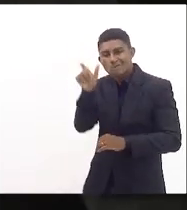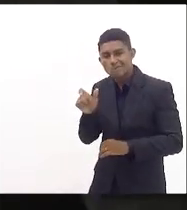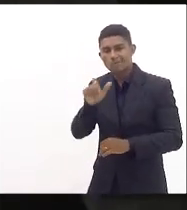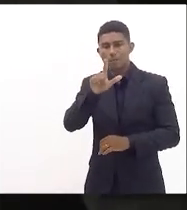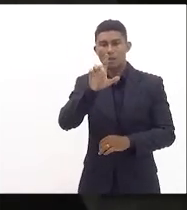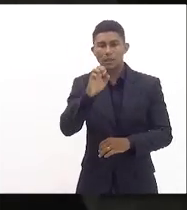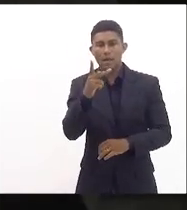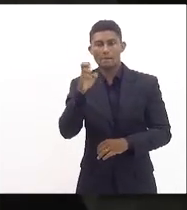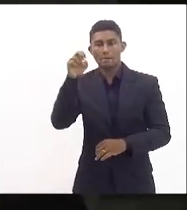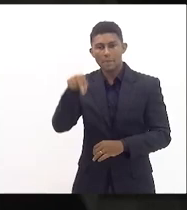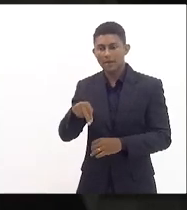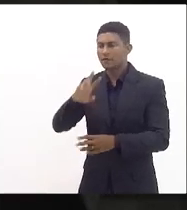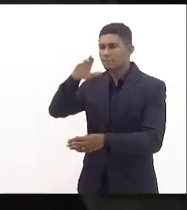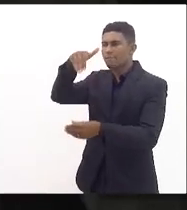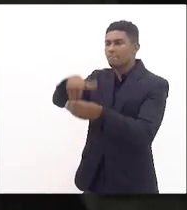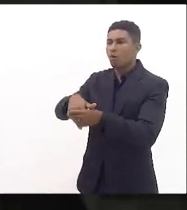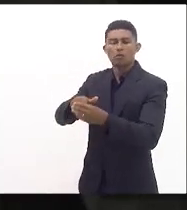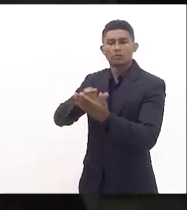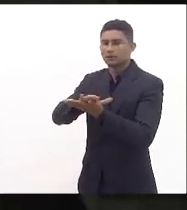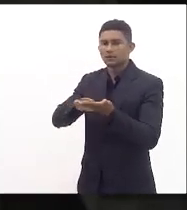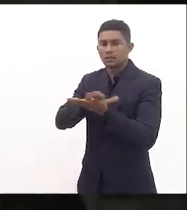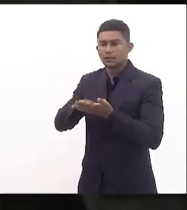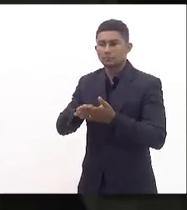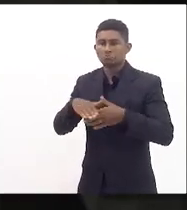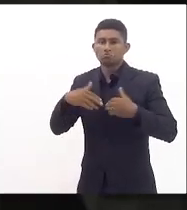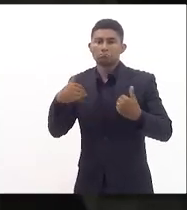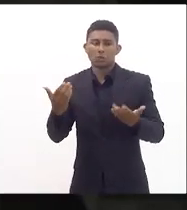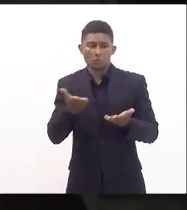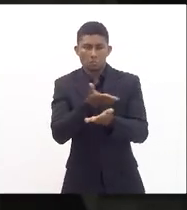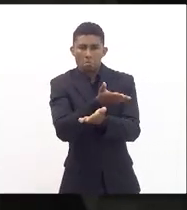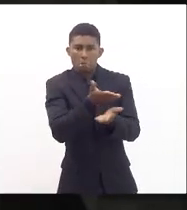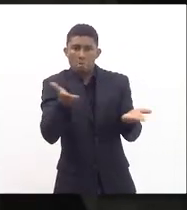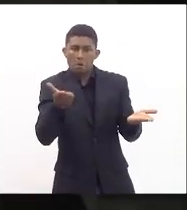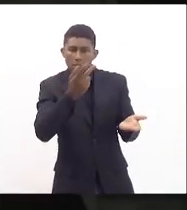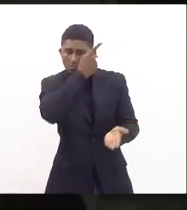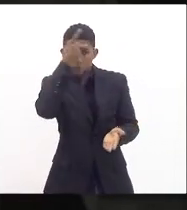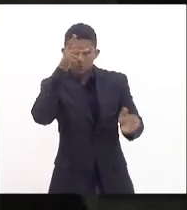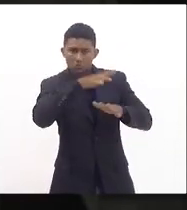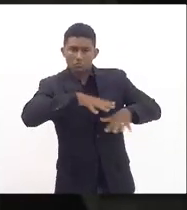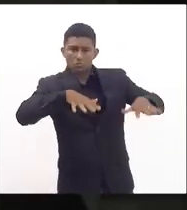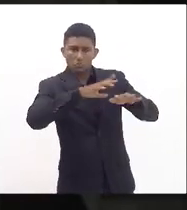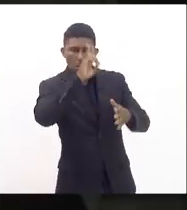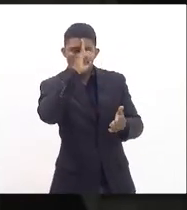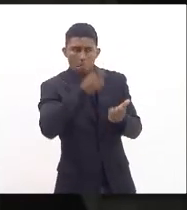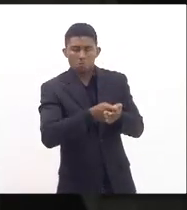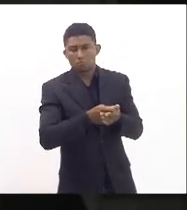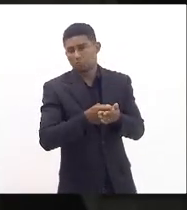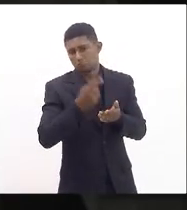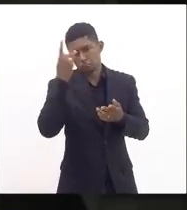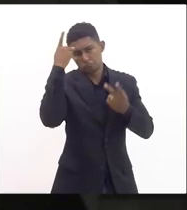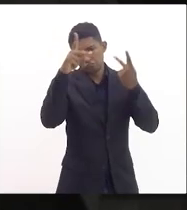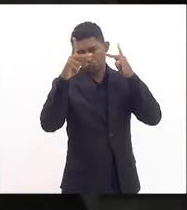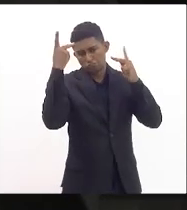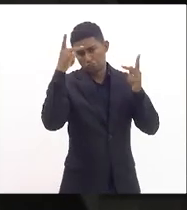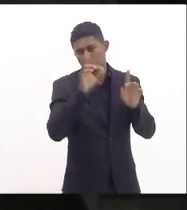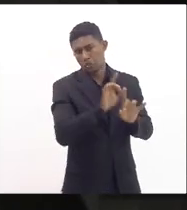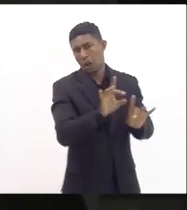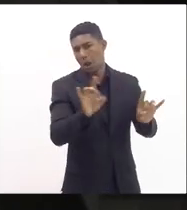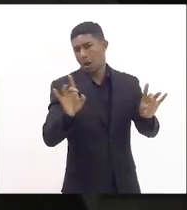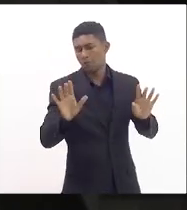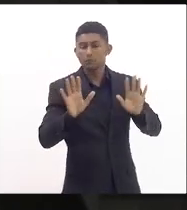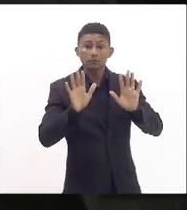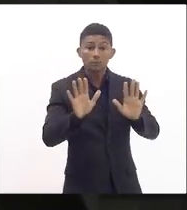um voto. O que os eleitores decidiram é outra coisa. Mas a senhora Le